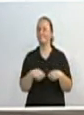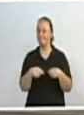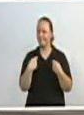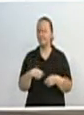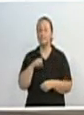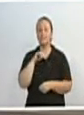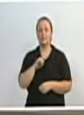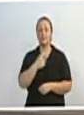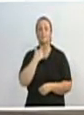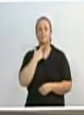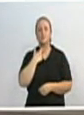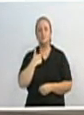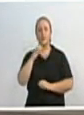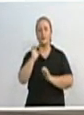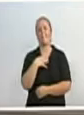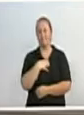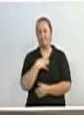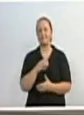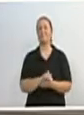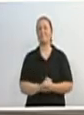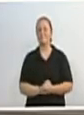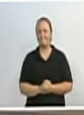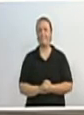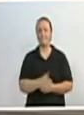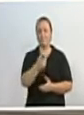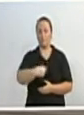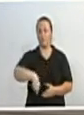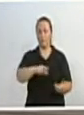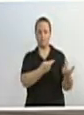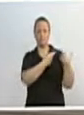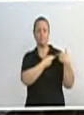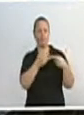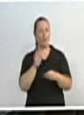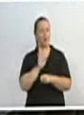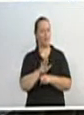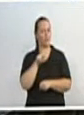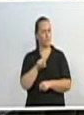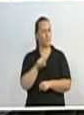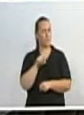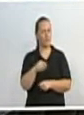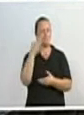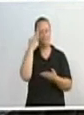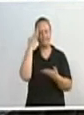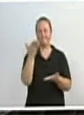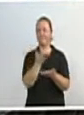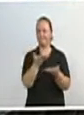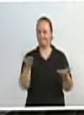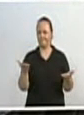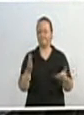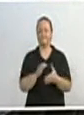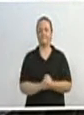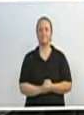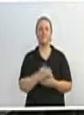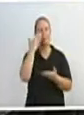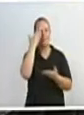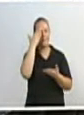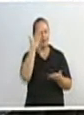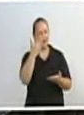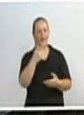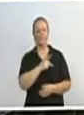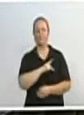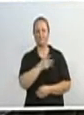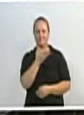efetivamente, através da Secretaria de Desenvolvimento Econômico, para encerrar, motivar com que o fórum consiga atingir esse